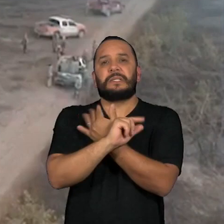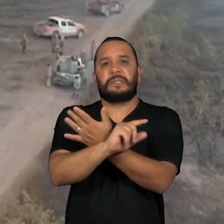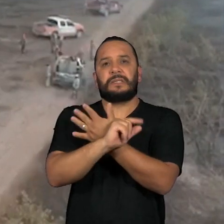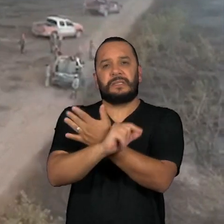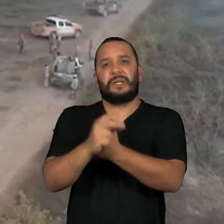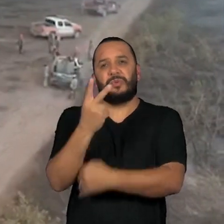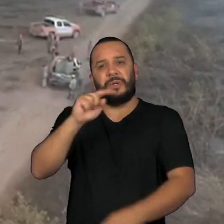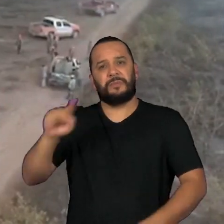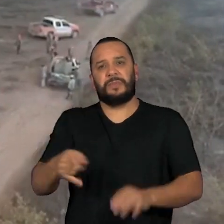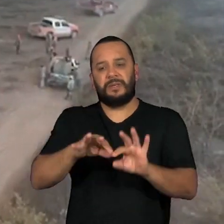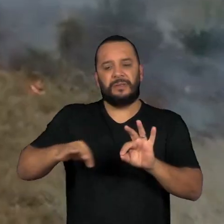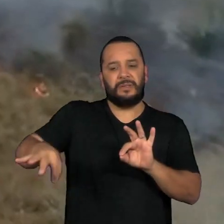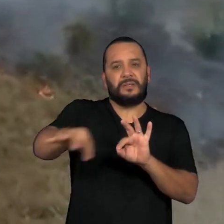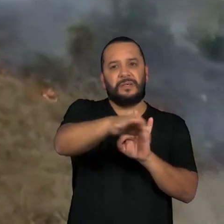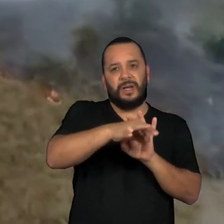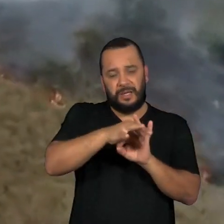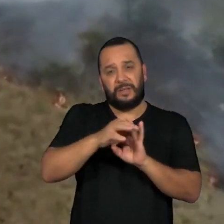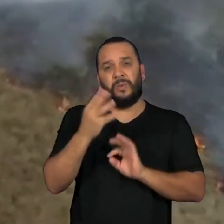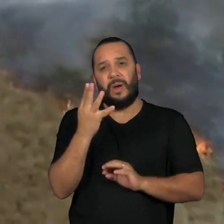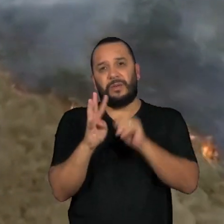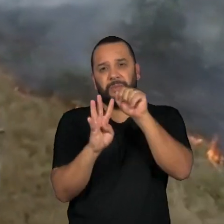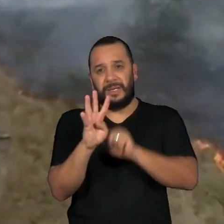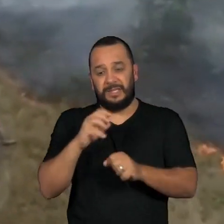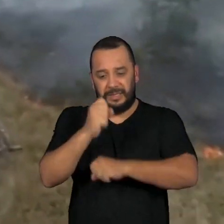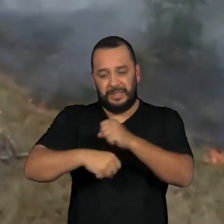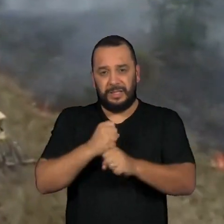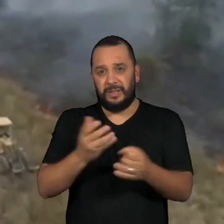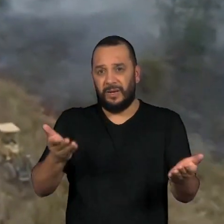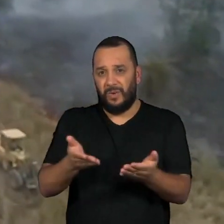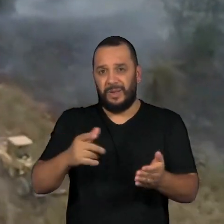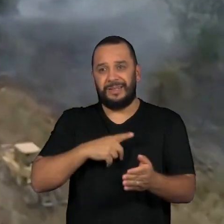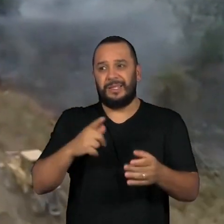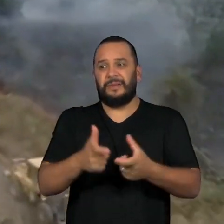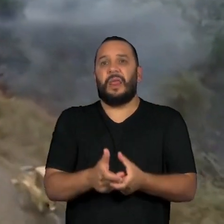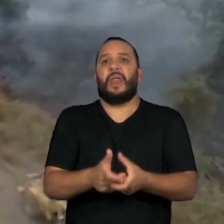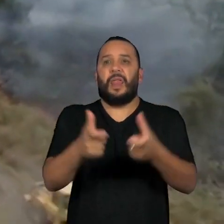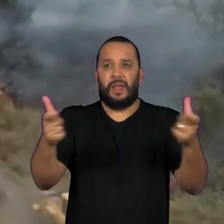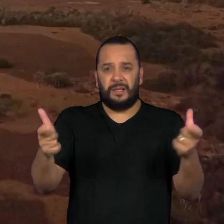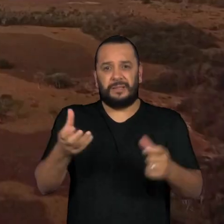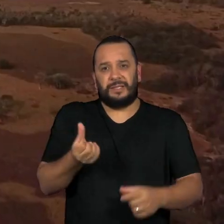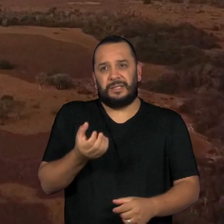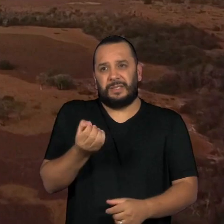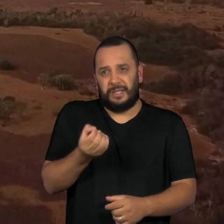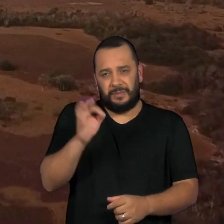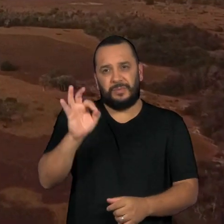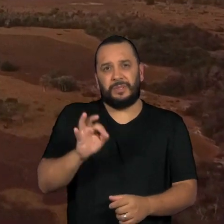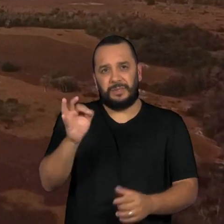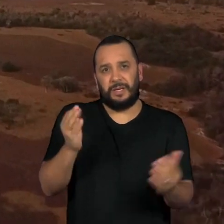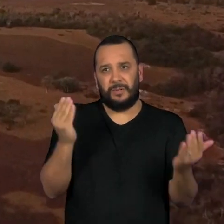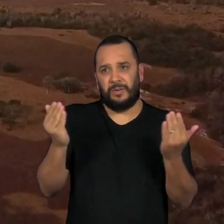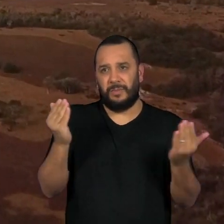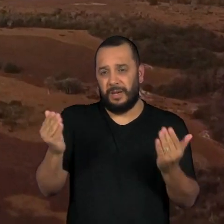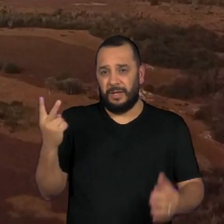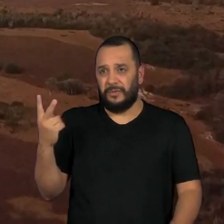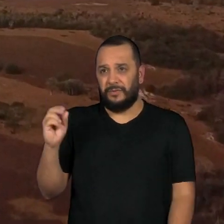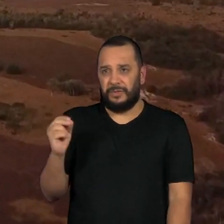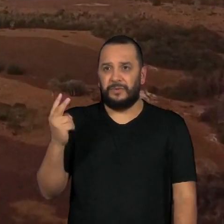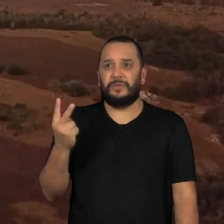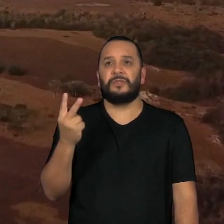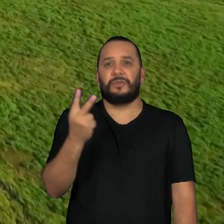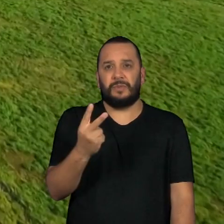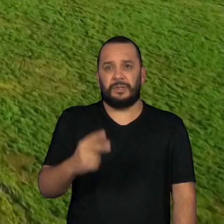primeiros meses deste ano, um aumento de cerca de 60% comparado ao mesmo período de